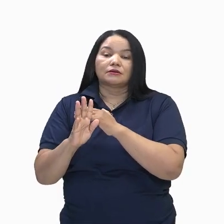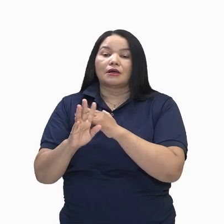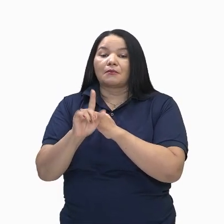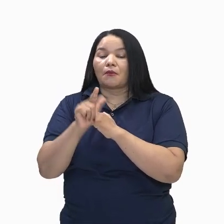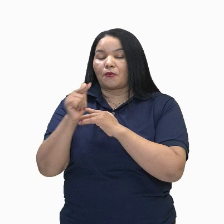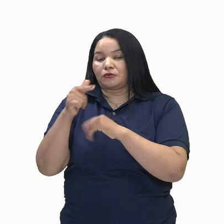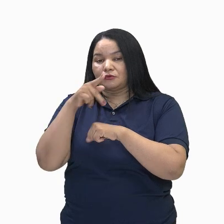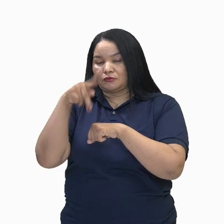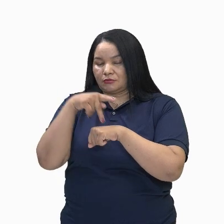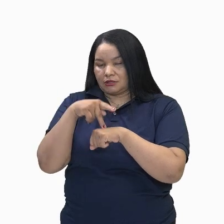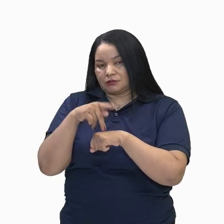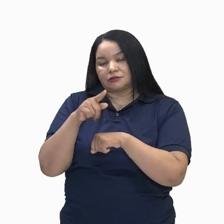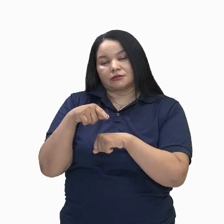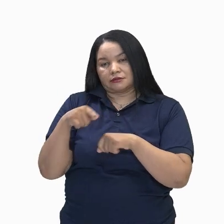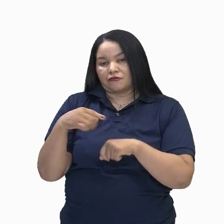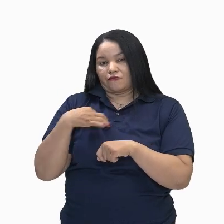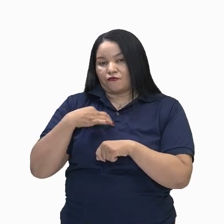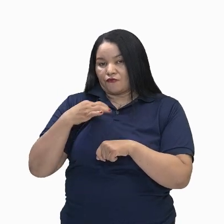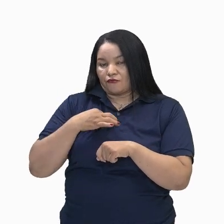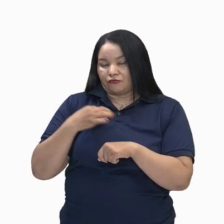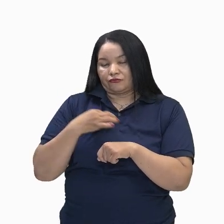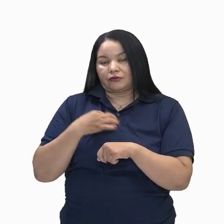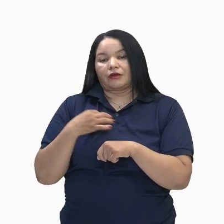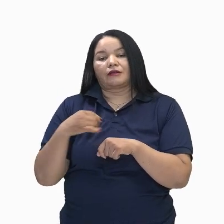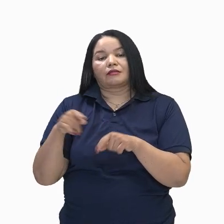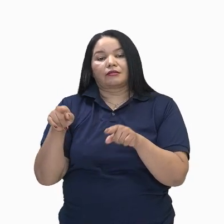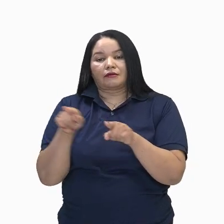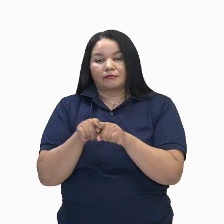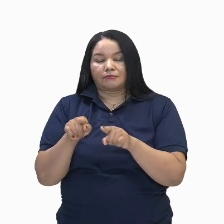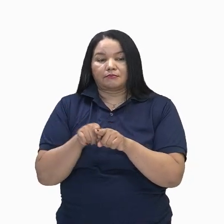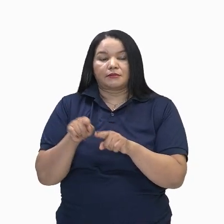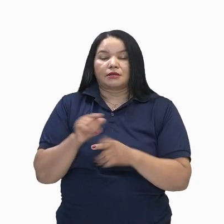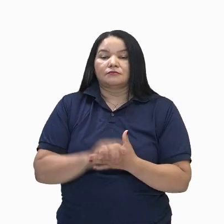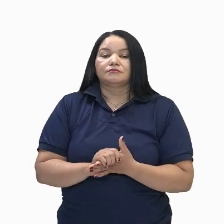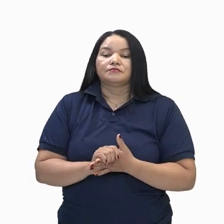forma voluntária também. Teremos os